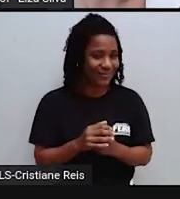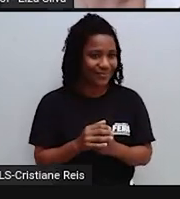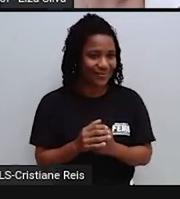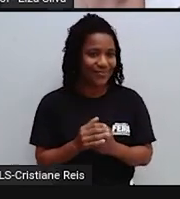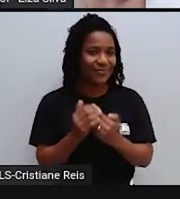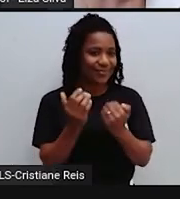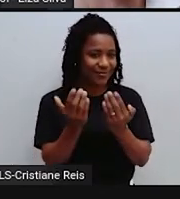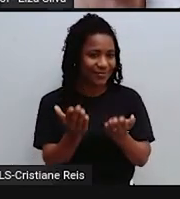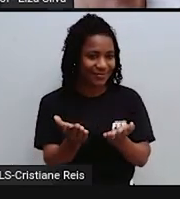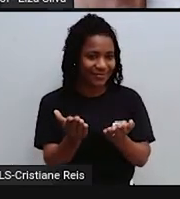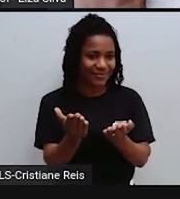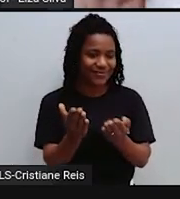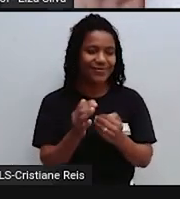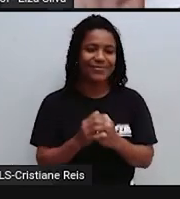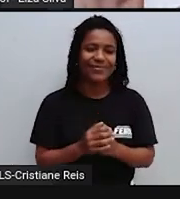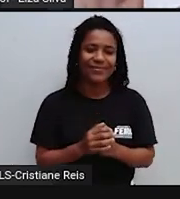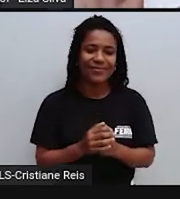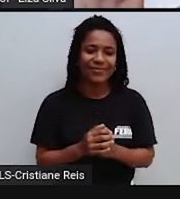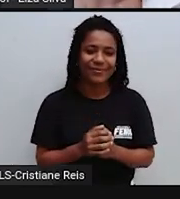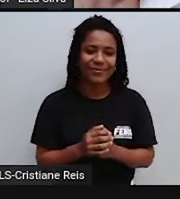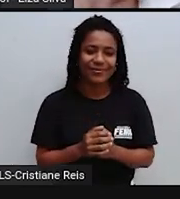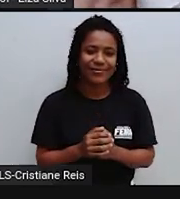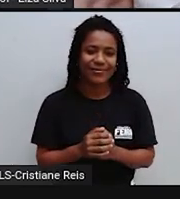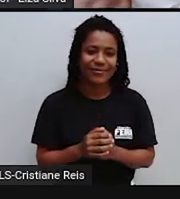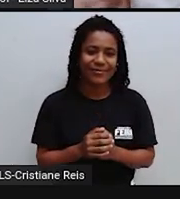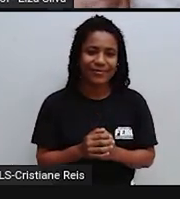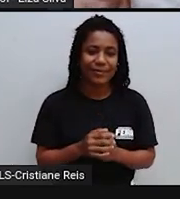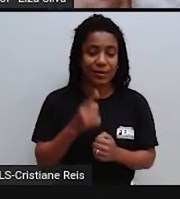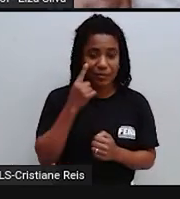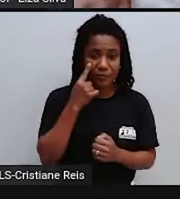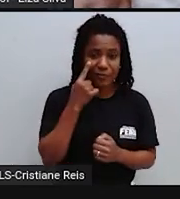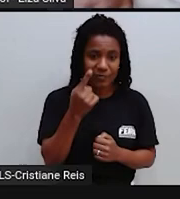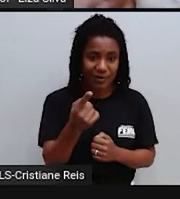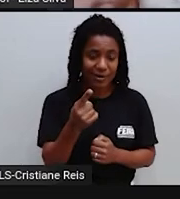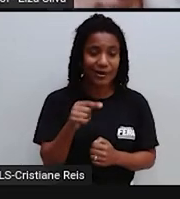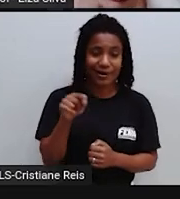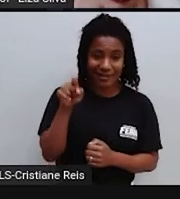que o verbo walk, passear, walk, passeando